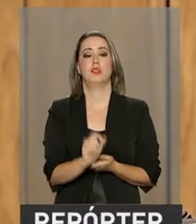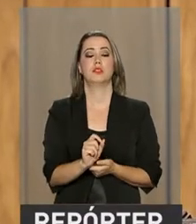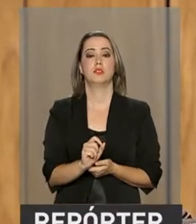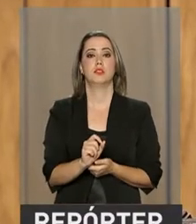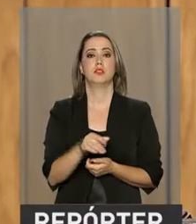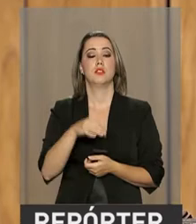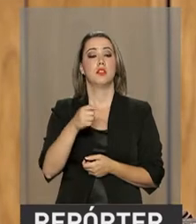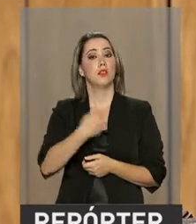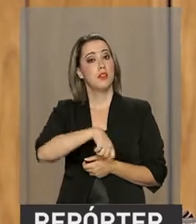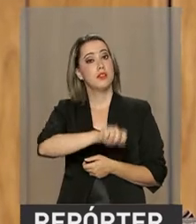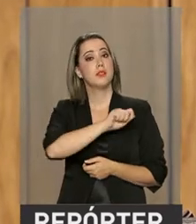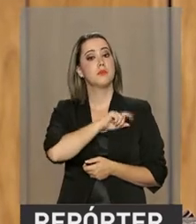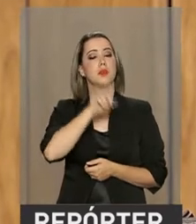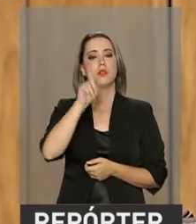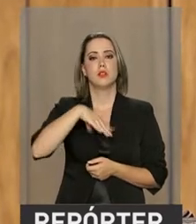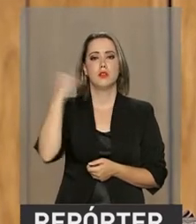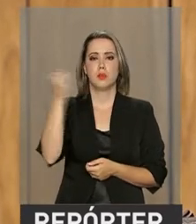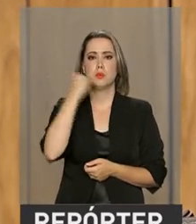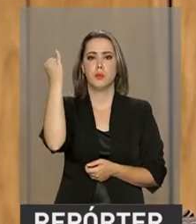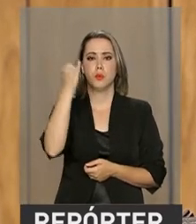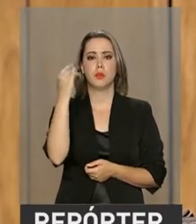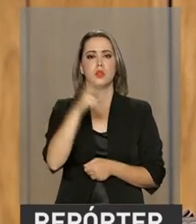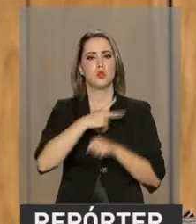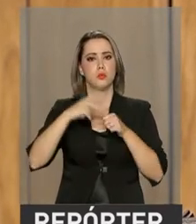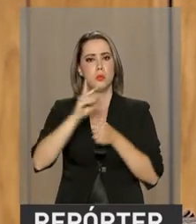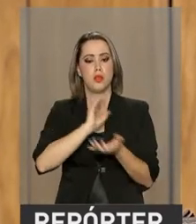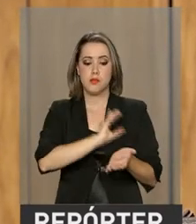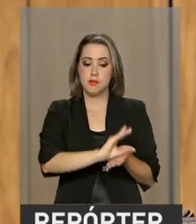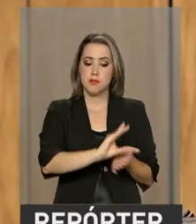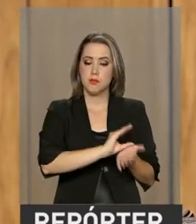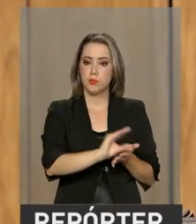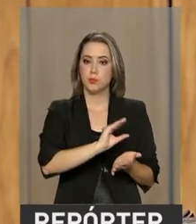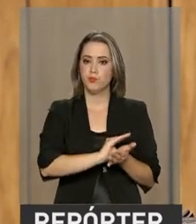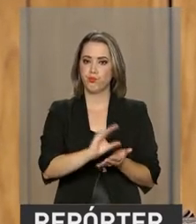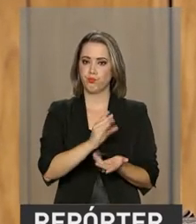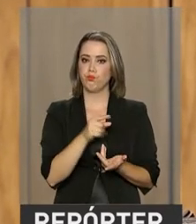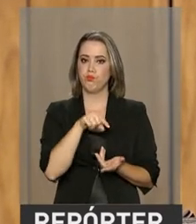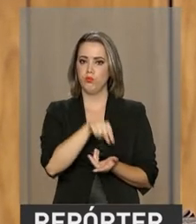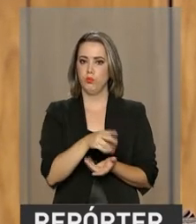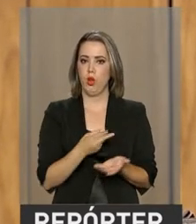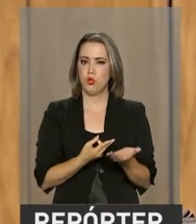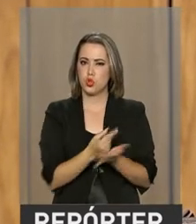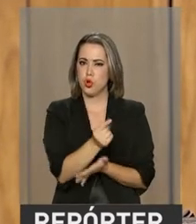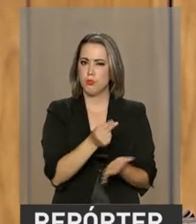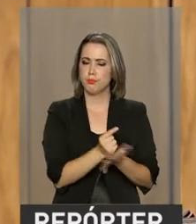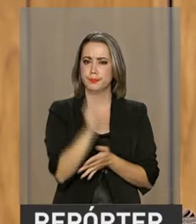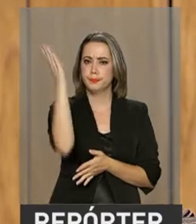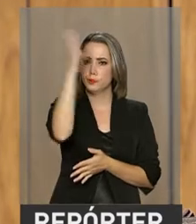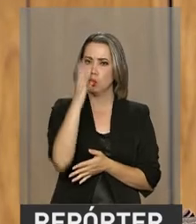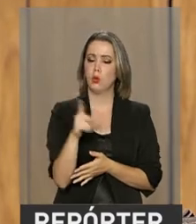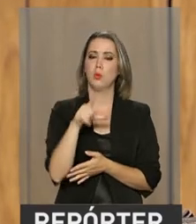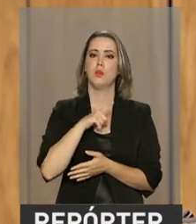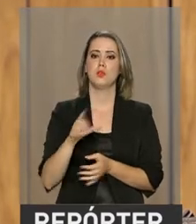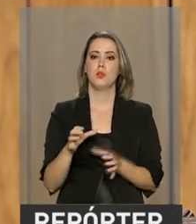importante investidor no brasil investe muito